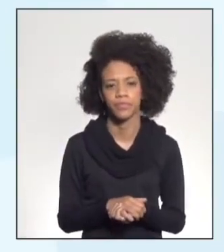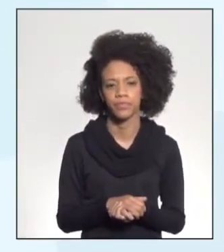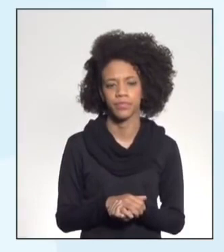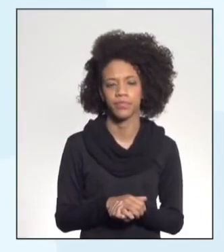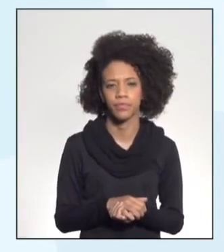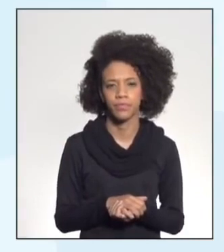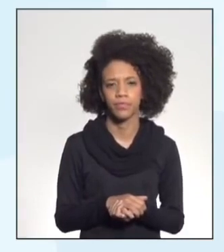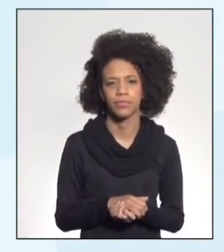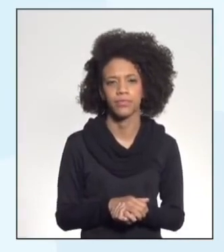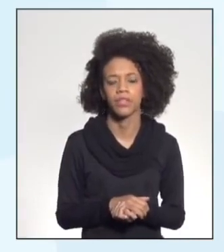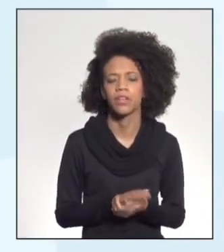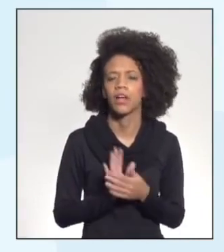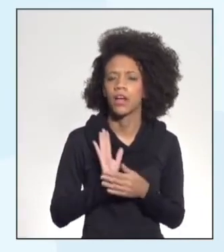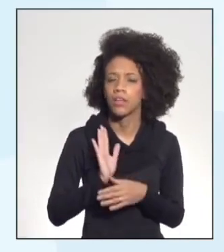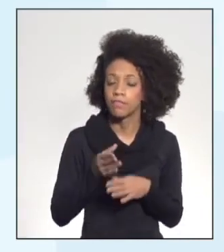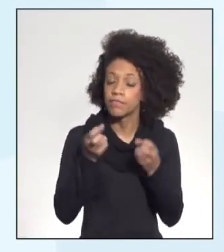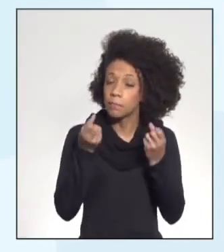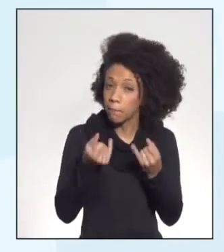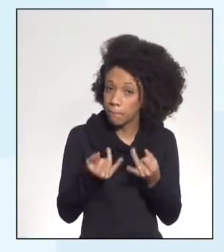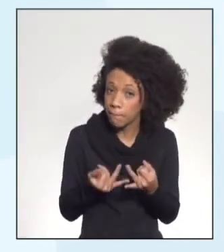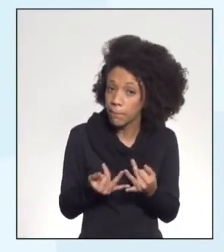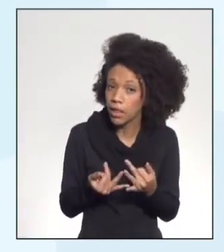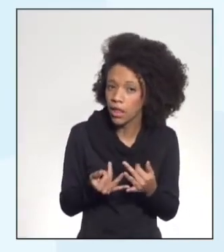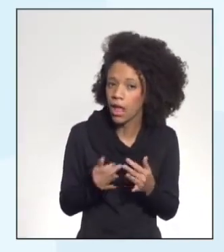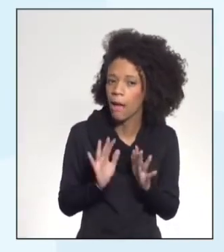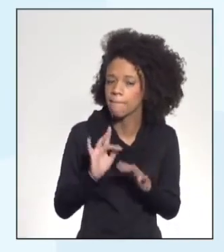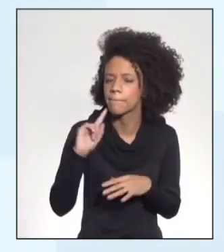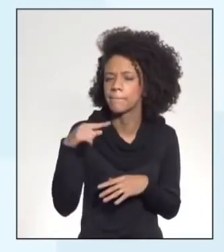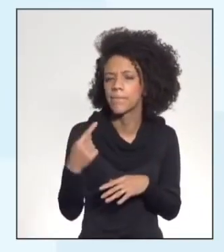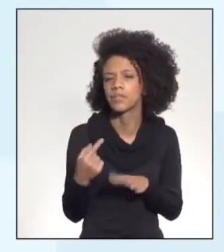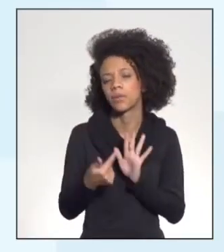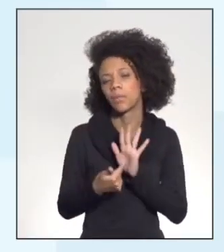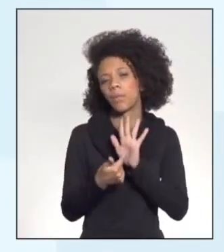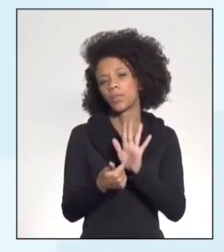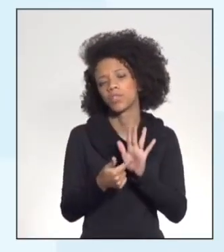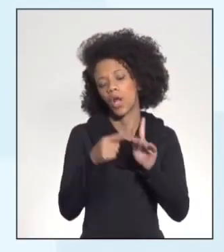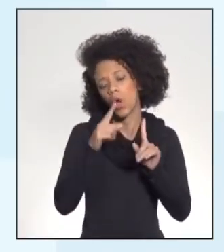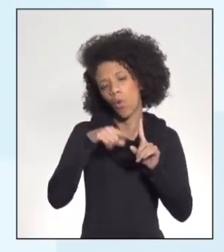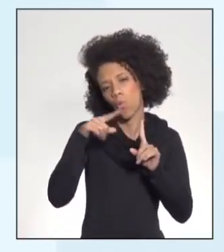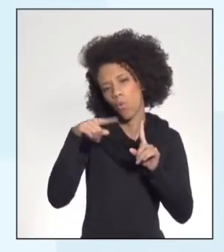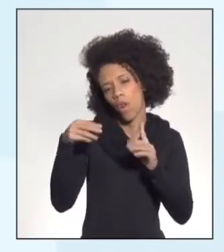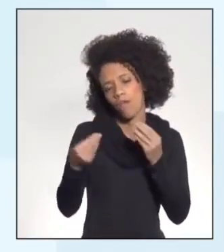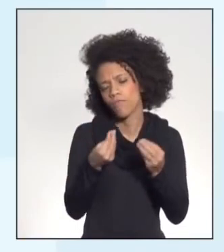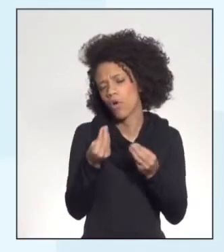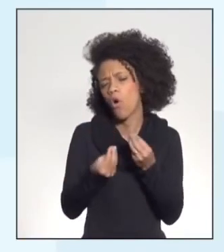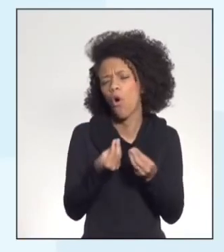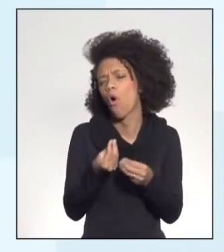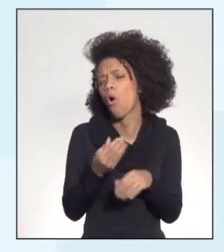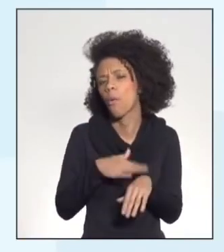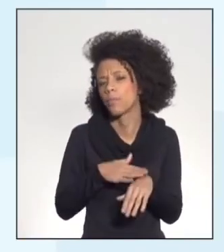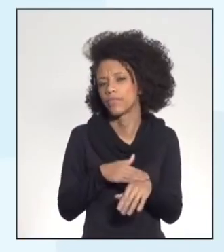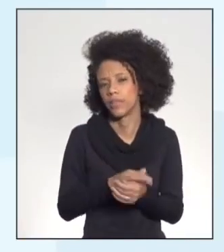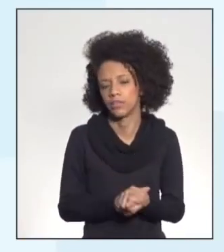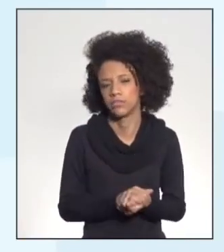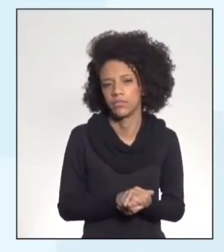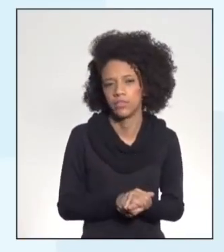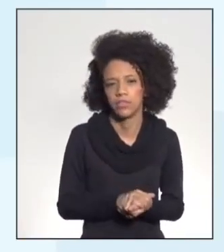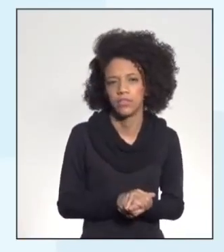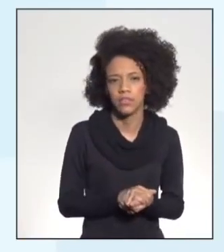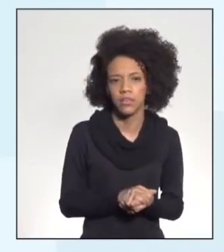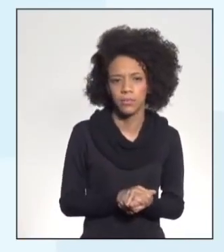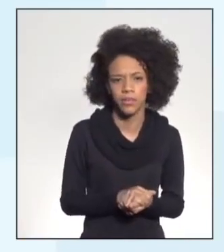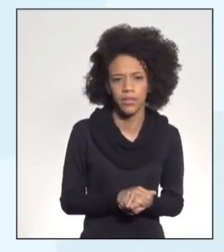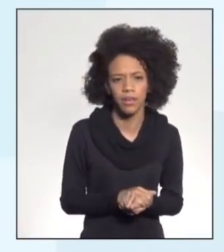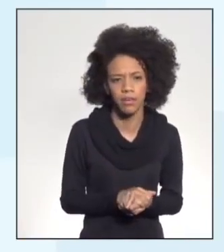a gente vai falar mais um pouquinho sobre partitura convencional, depois eu vou mostrar para vocês um gráfico, como é que fica isso, tá? Então,